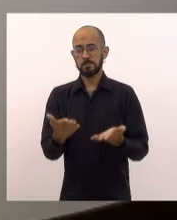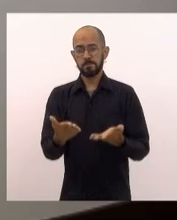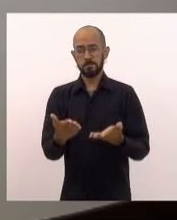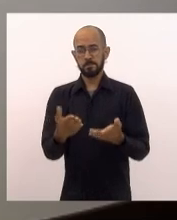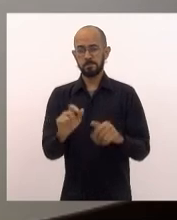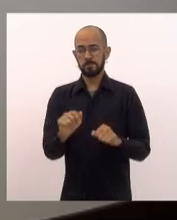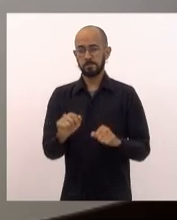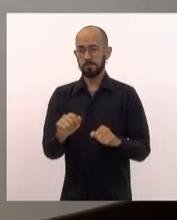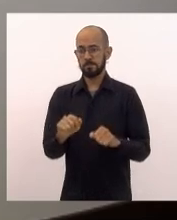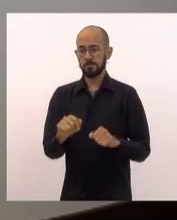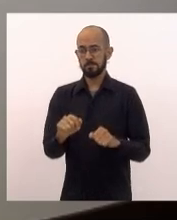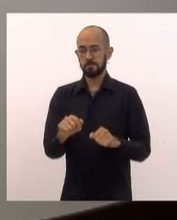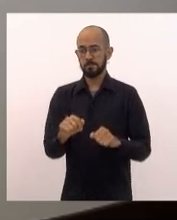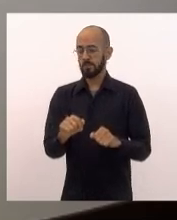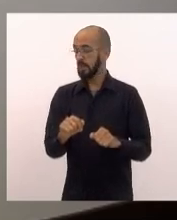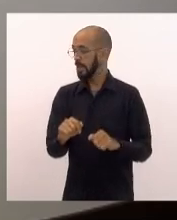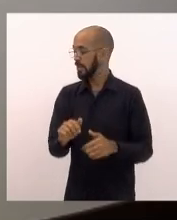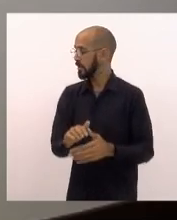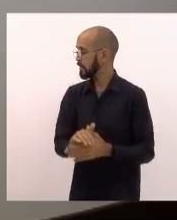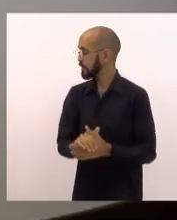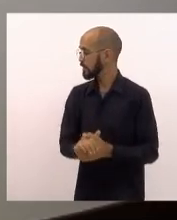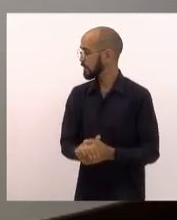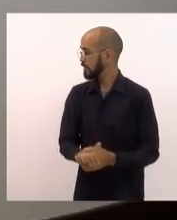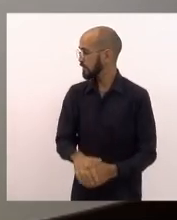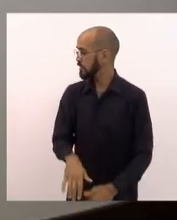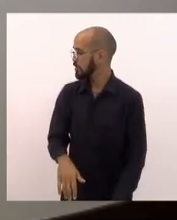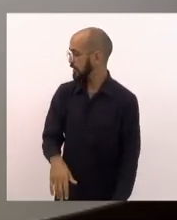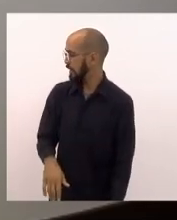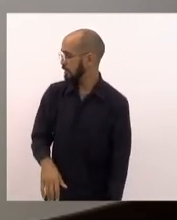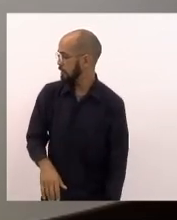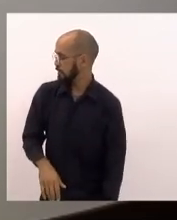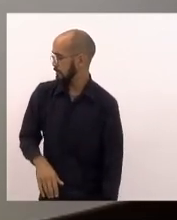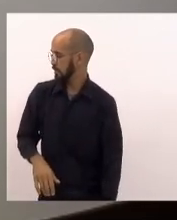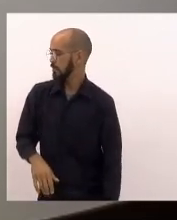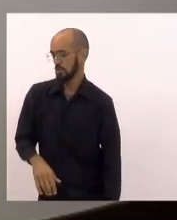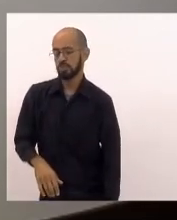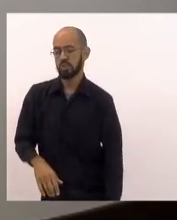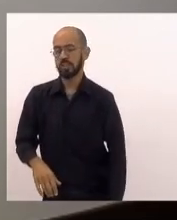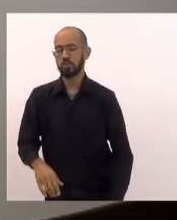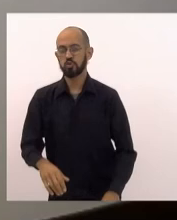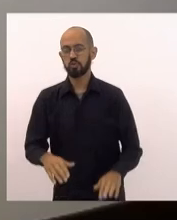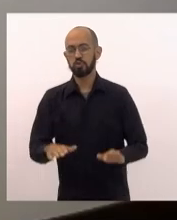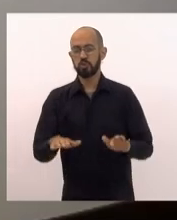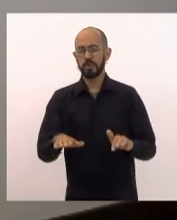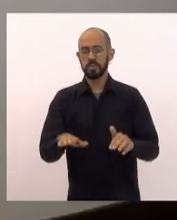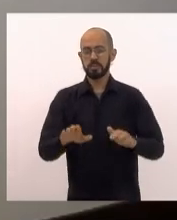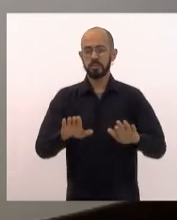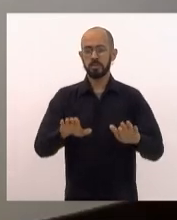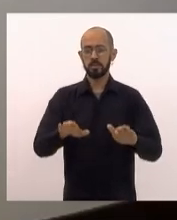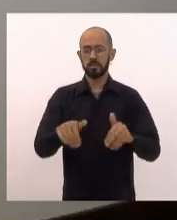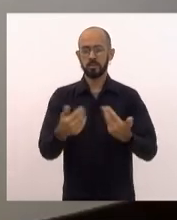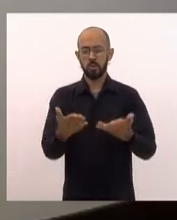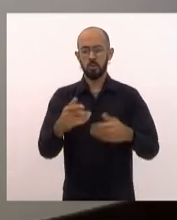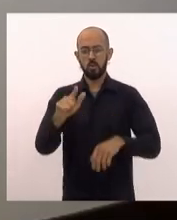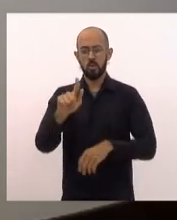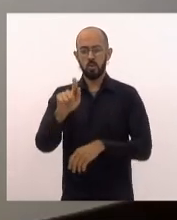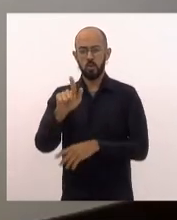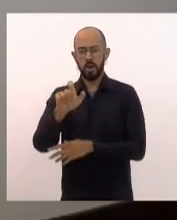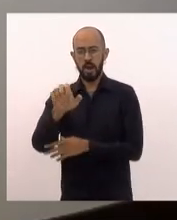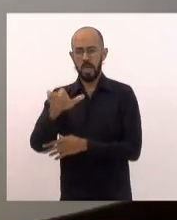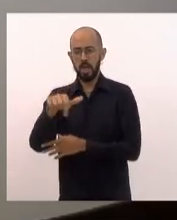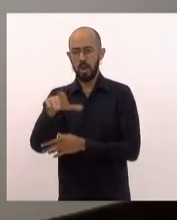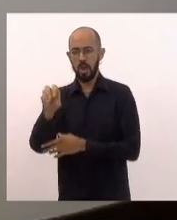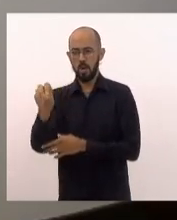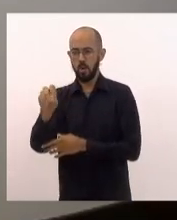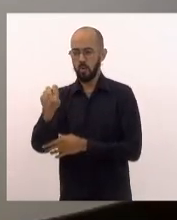outros, naturalmente, mas dois centrais, o Galeão e o Santos Dumont. O que vem acontecendo? O Galeão vem sofrendo um